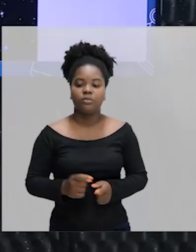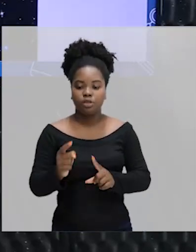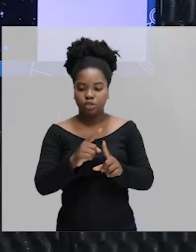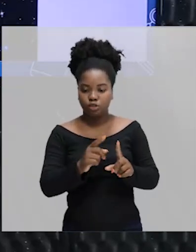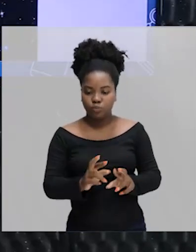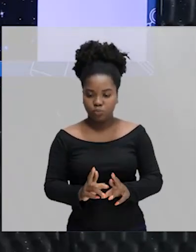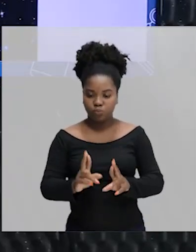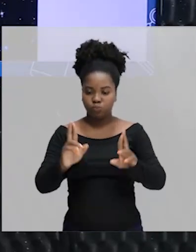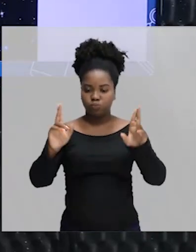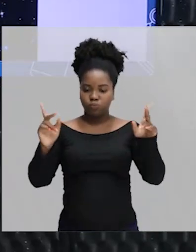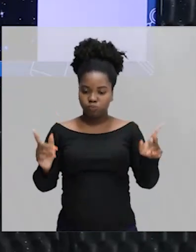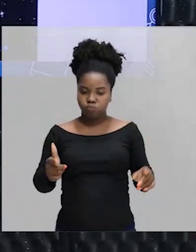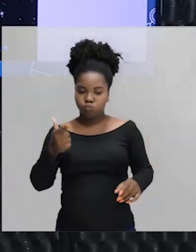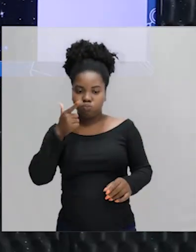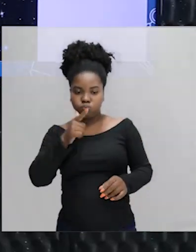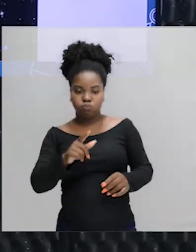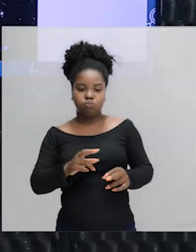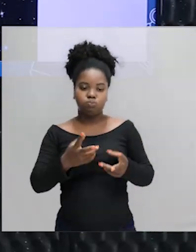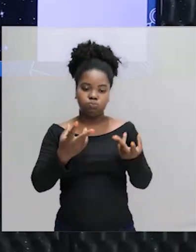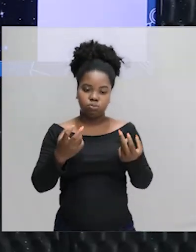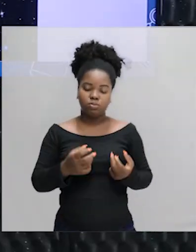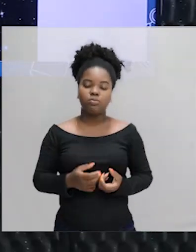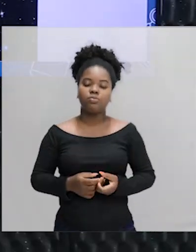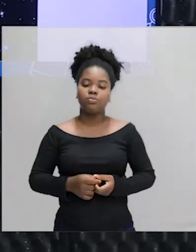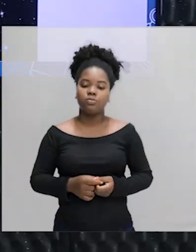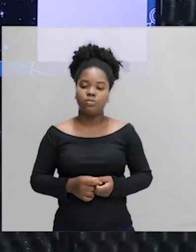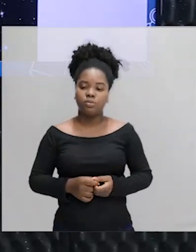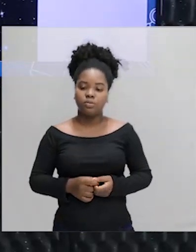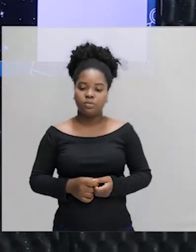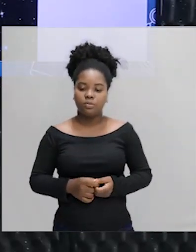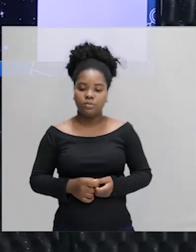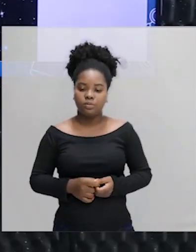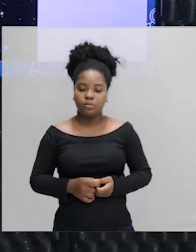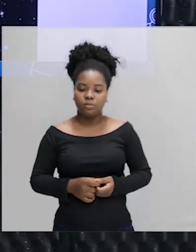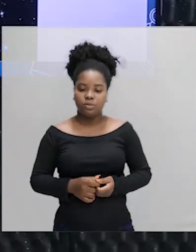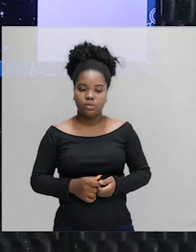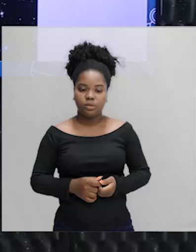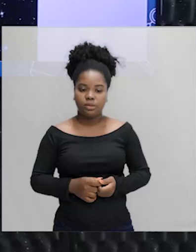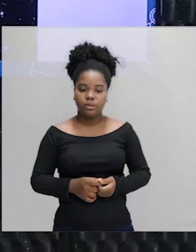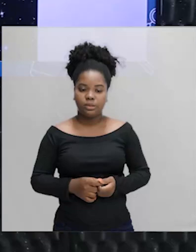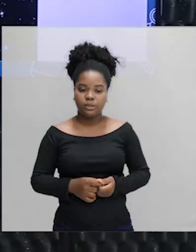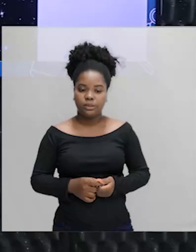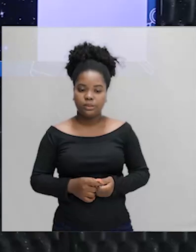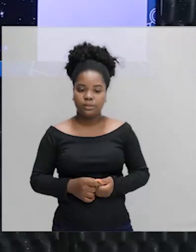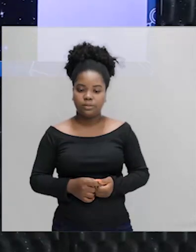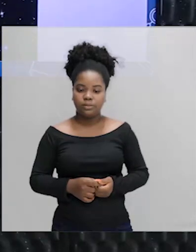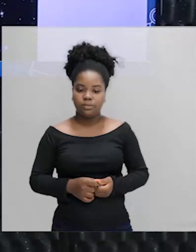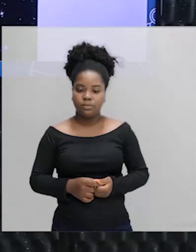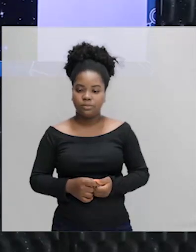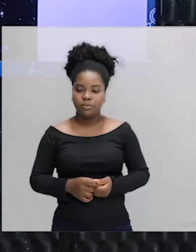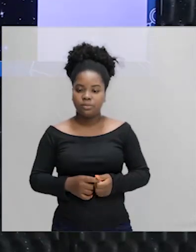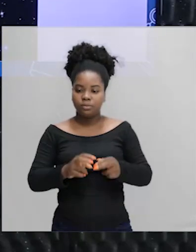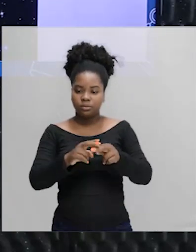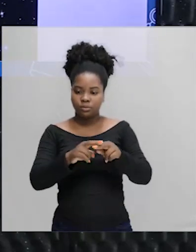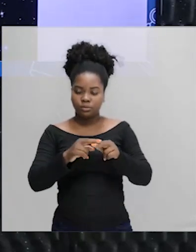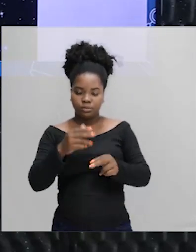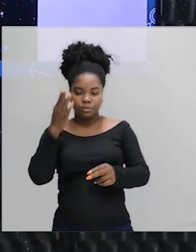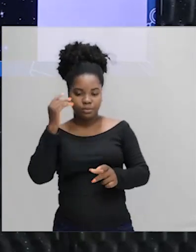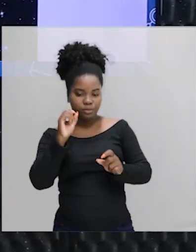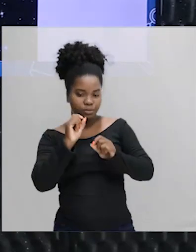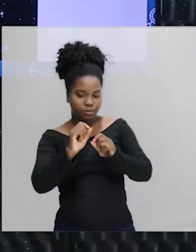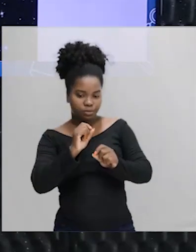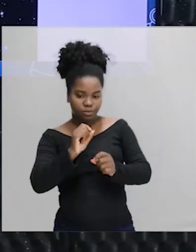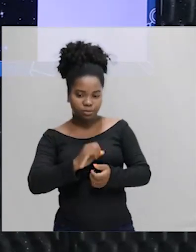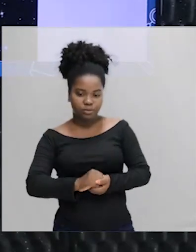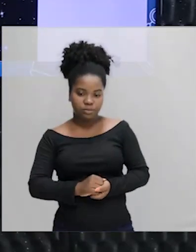diferentes, okay, então a gente já consegue fazer uma previsão para o que aconteça para uma estrela. Okay? Então é por isso que nós sabemos